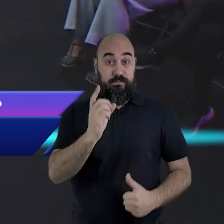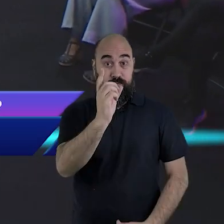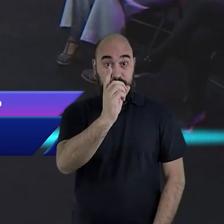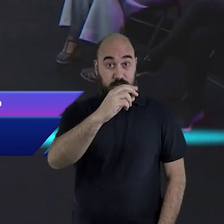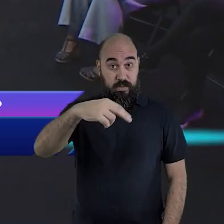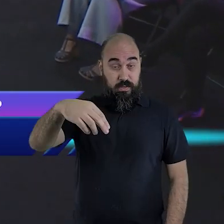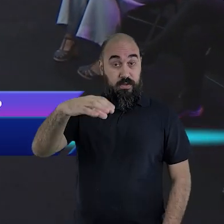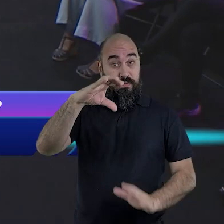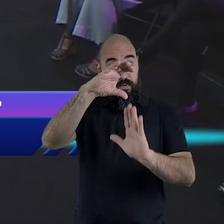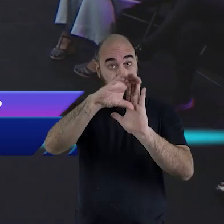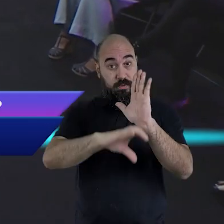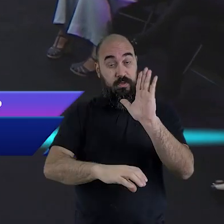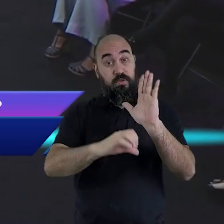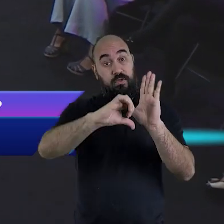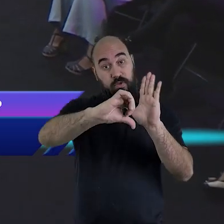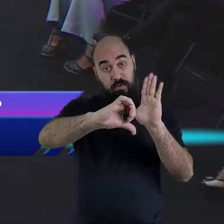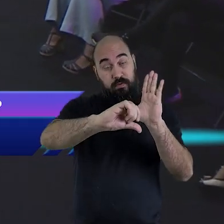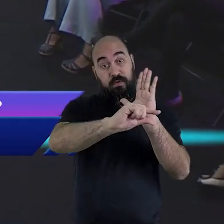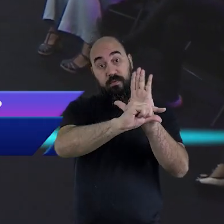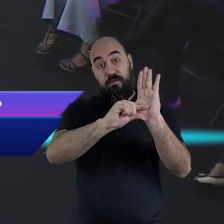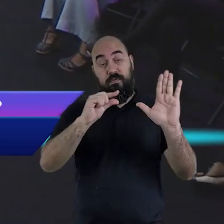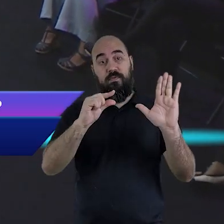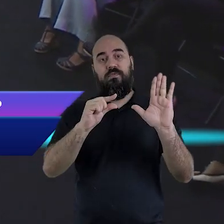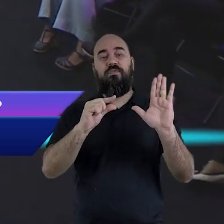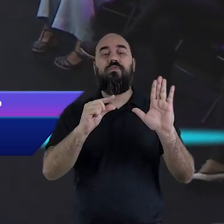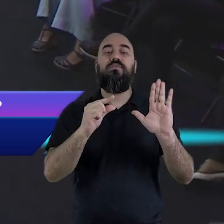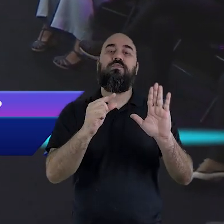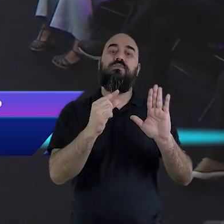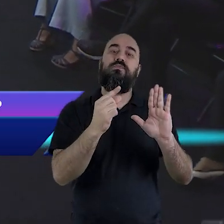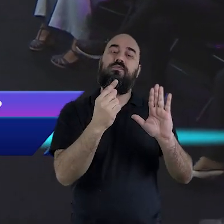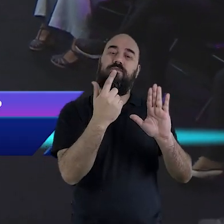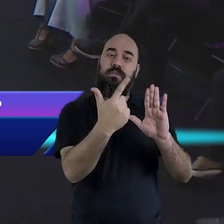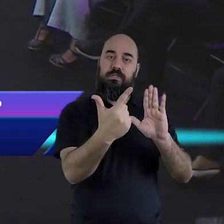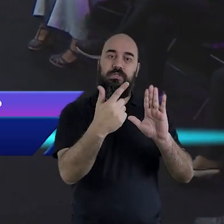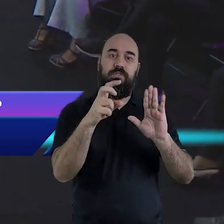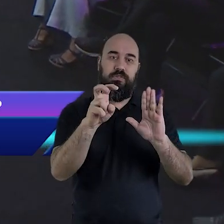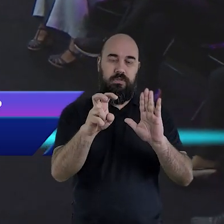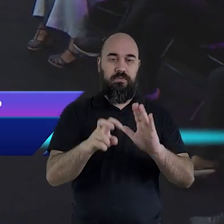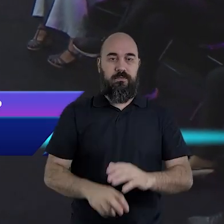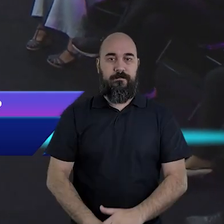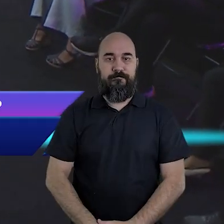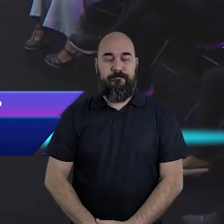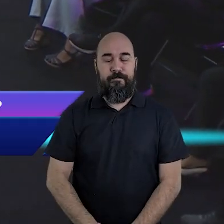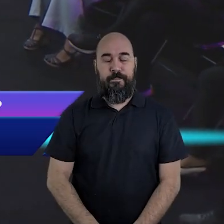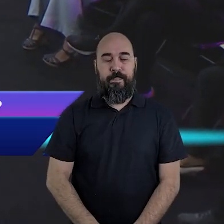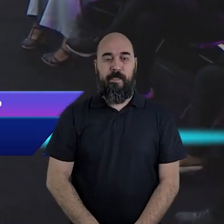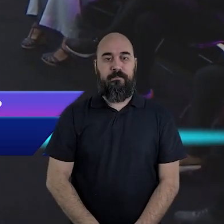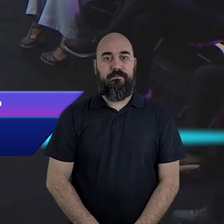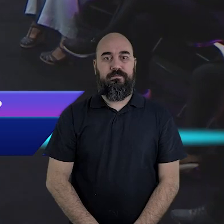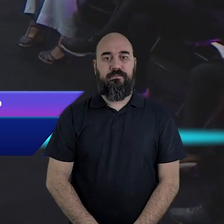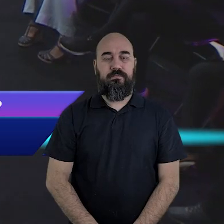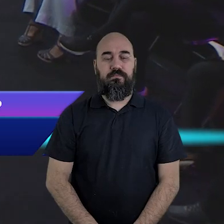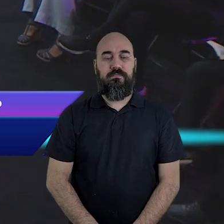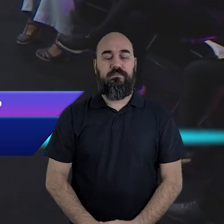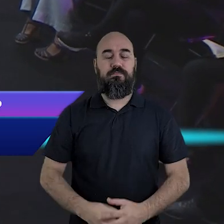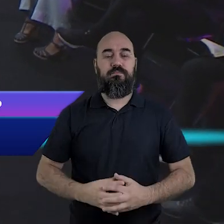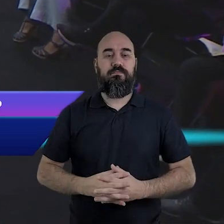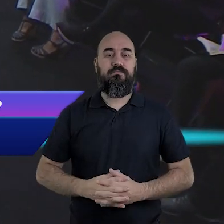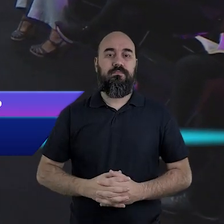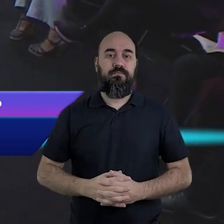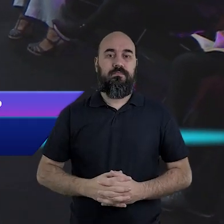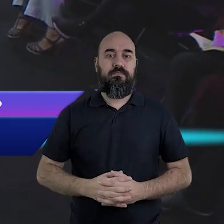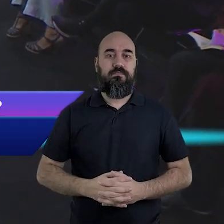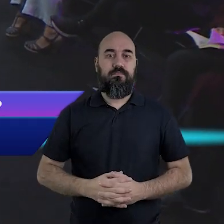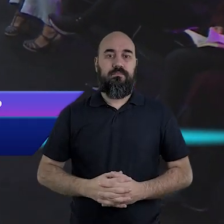Daniel, capítulo 9. E vamos ler o versículo número 25. Daniel 9,